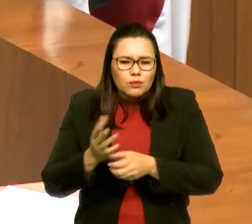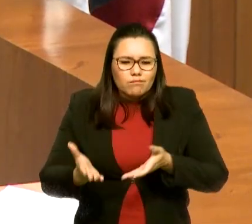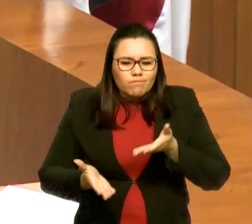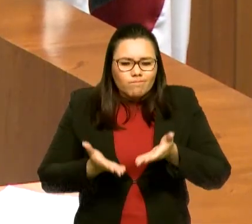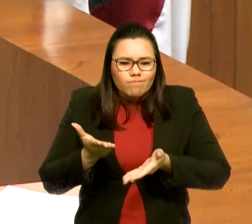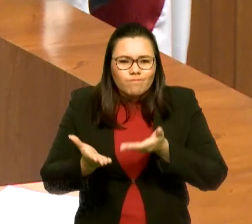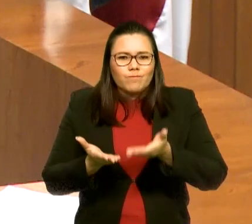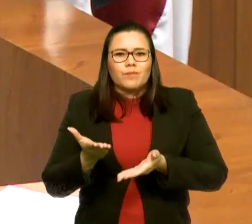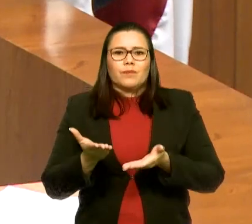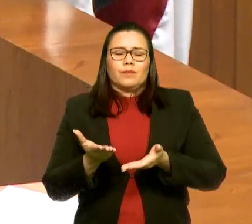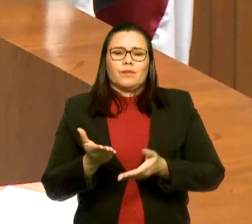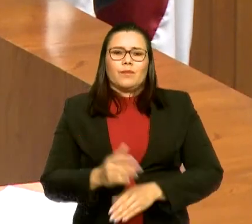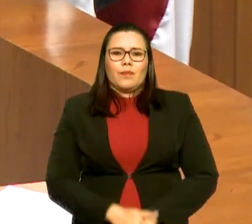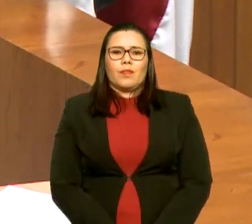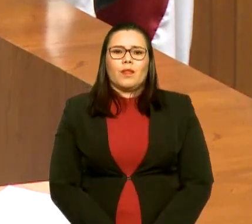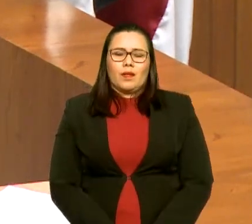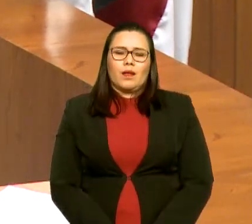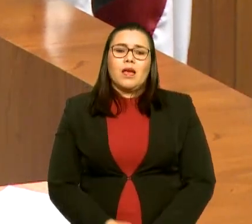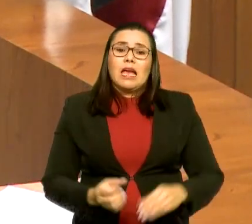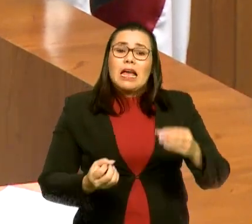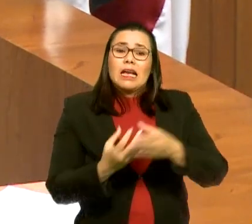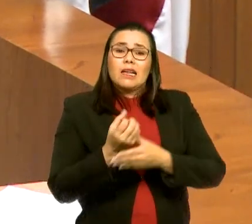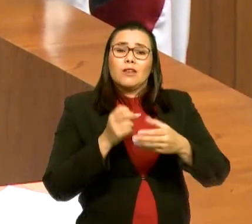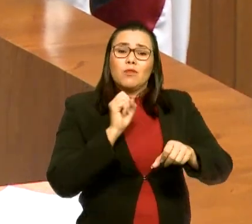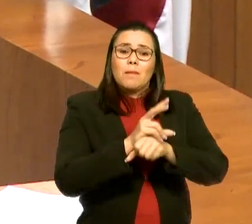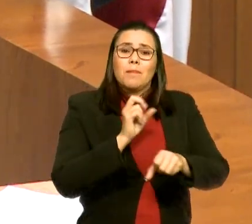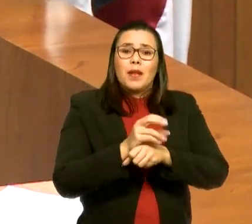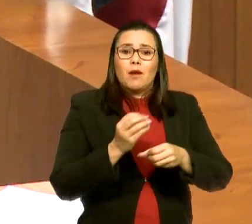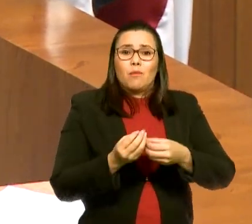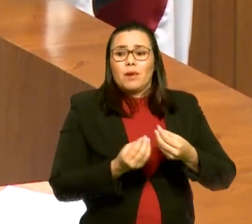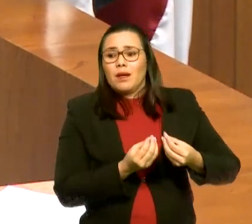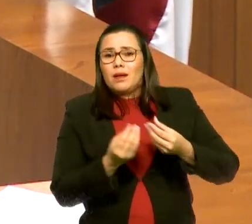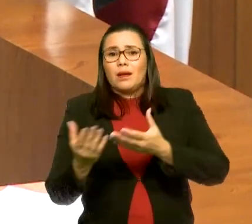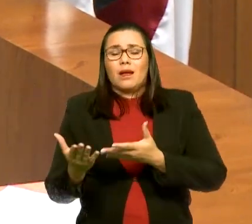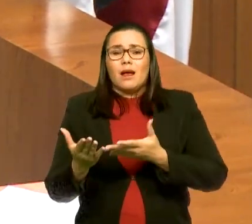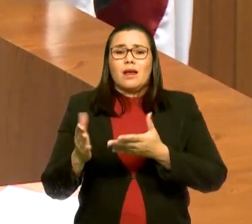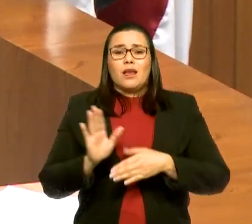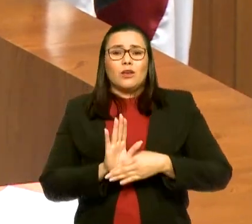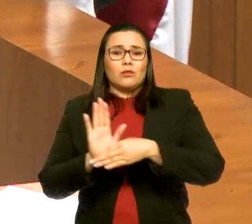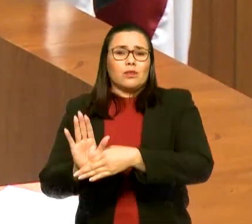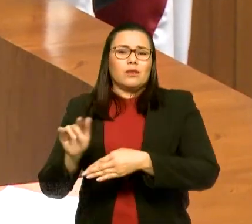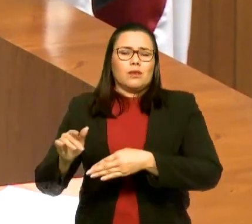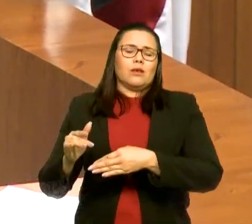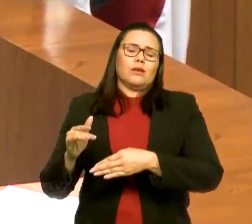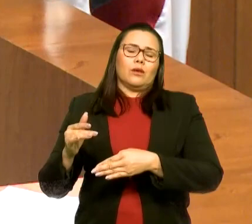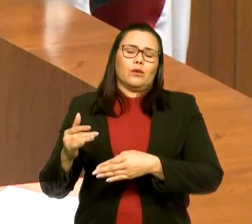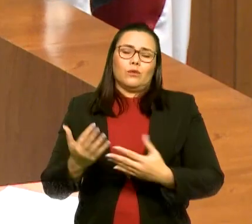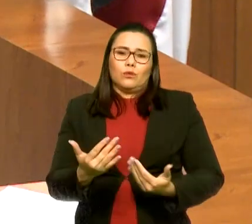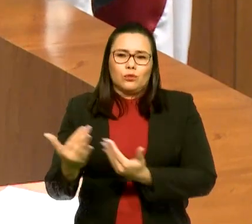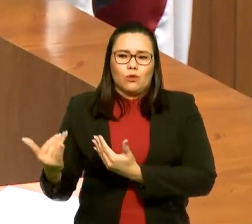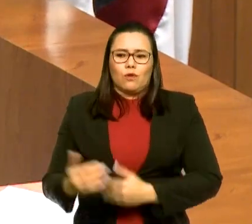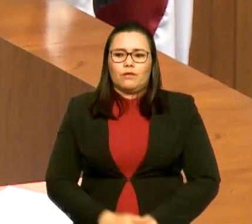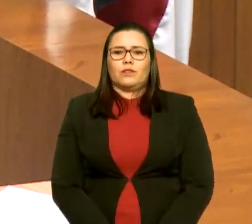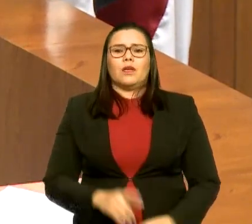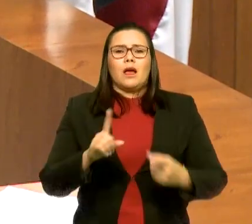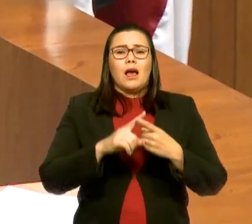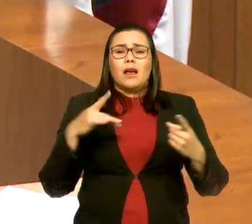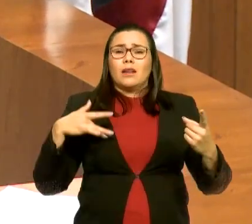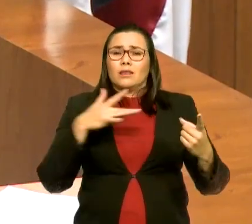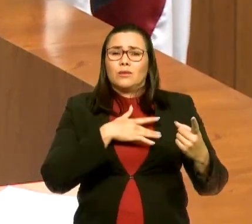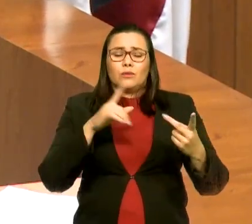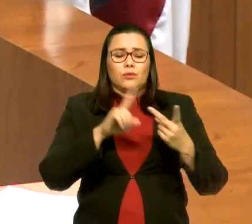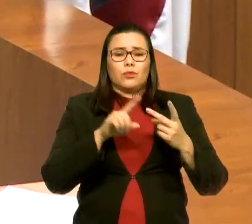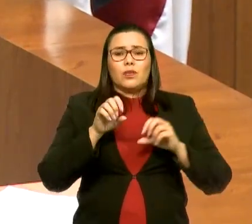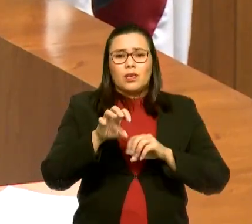educação e oportunidades no mercado de trabalho. Não vou desviar a minha atenção da saúde, da educação, do cenário